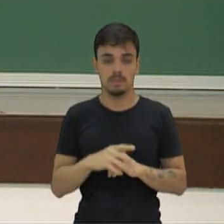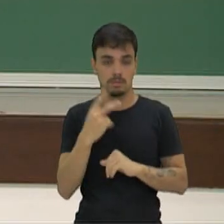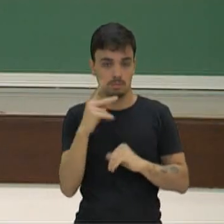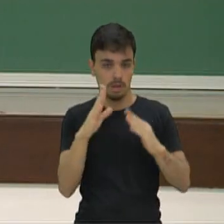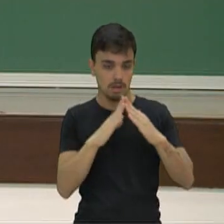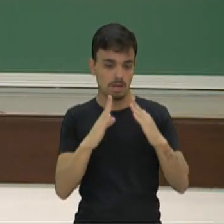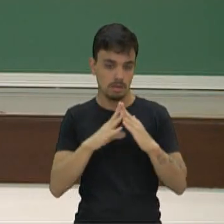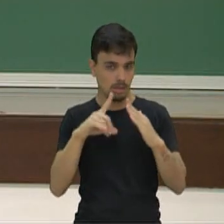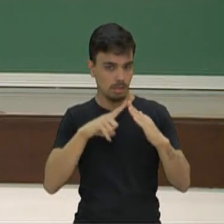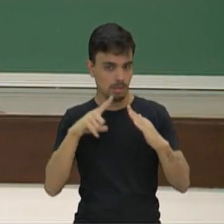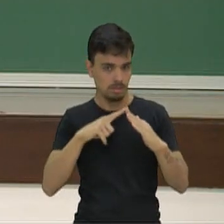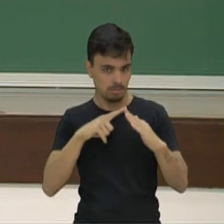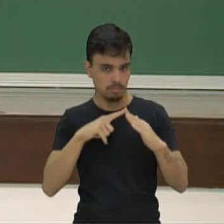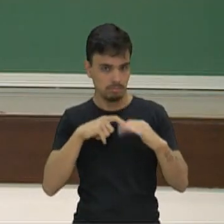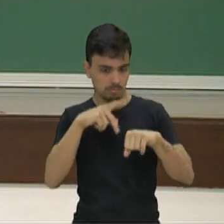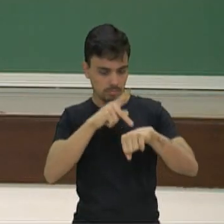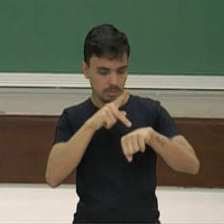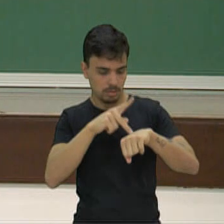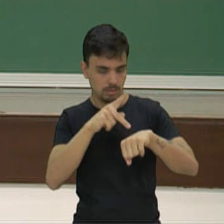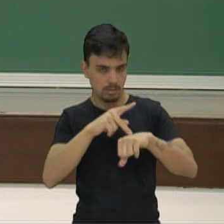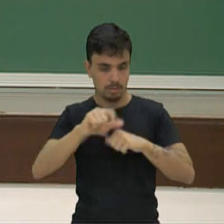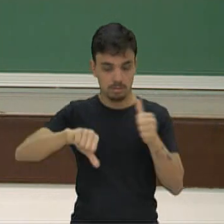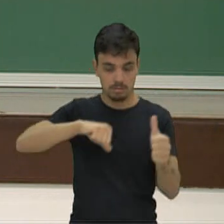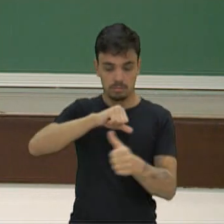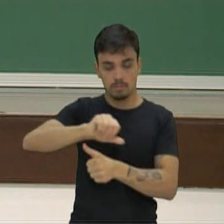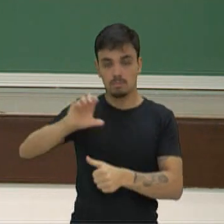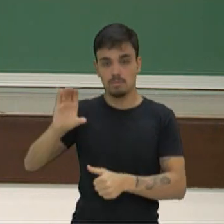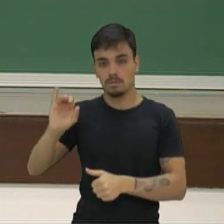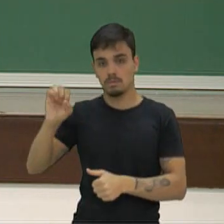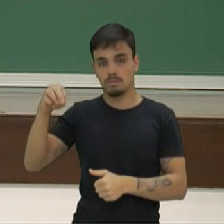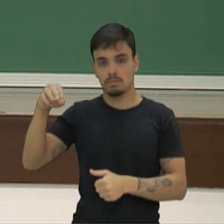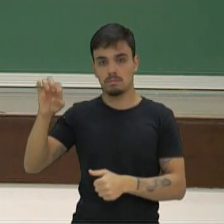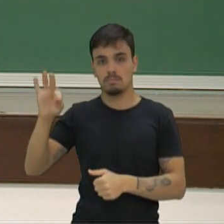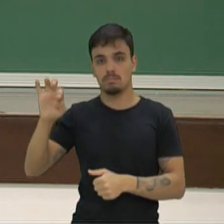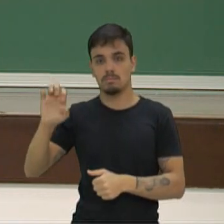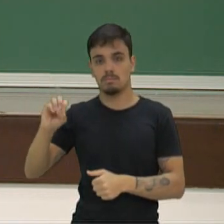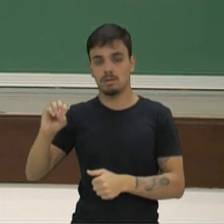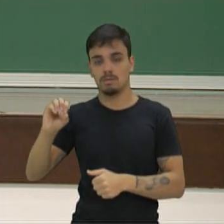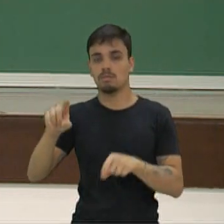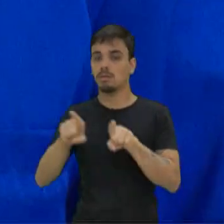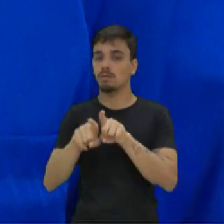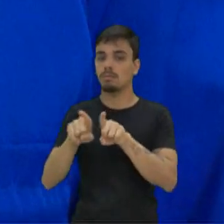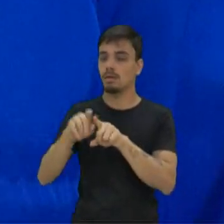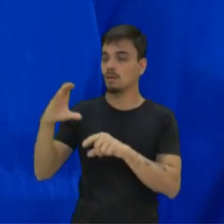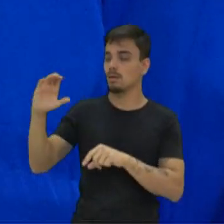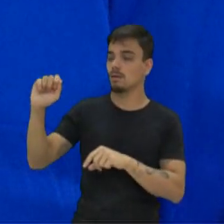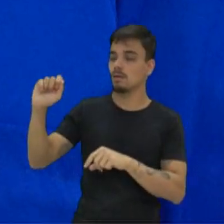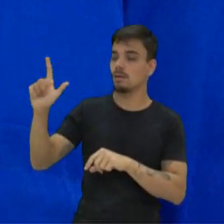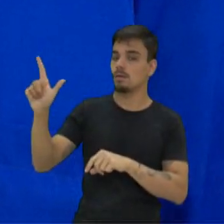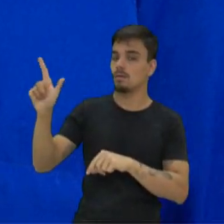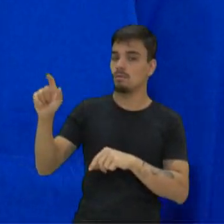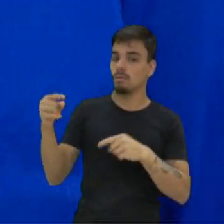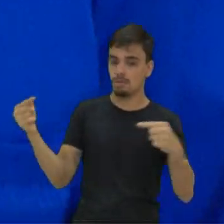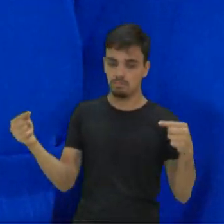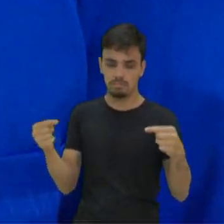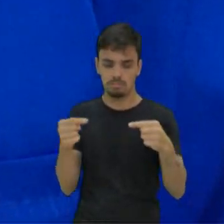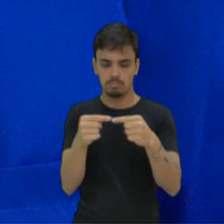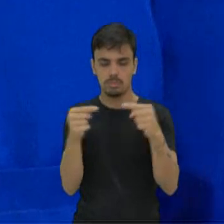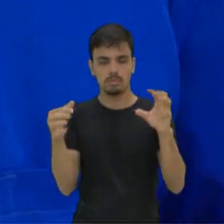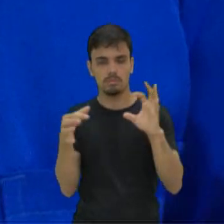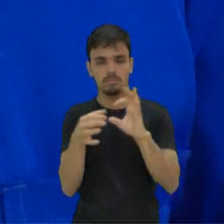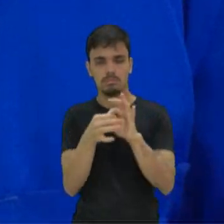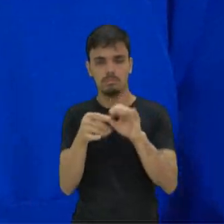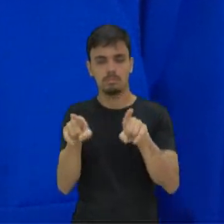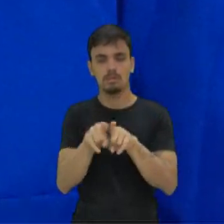Então o calcário vai gerar o cimento e vai gerar a cal para dar a liga e ser usada. O calcário